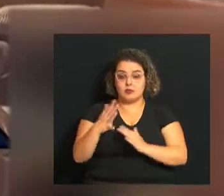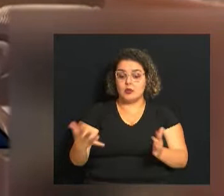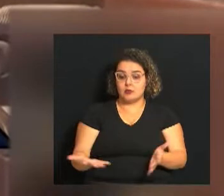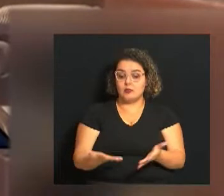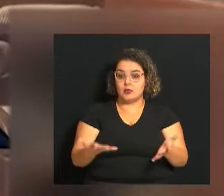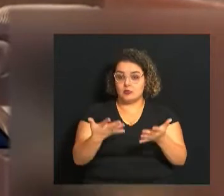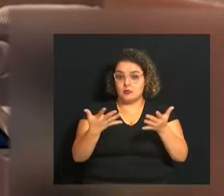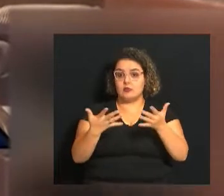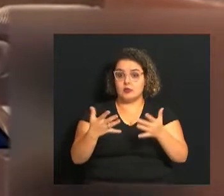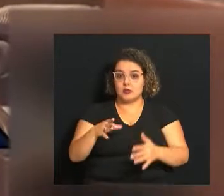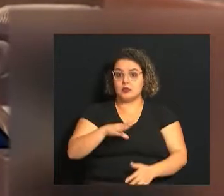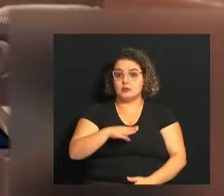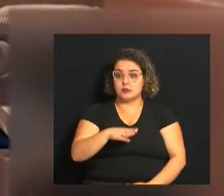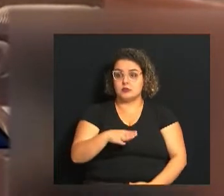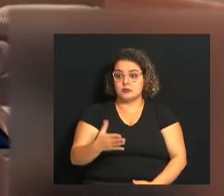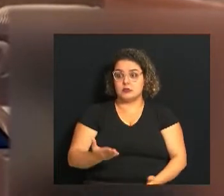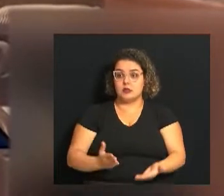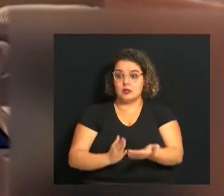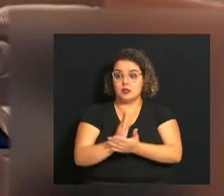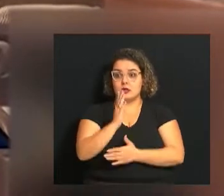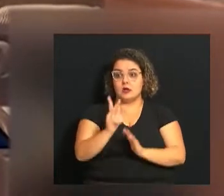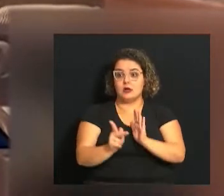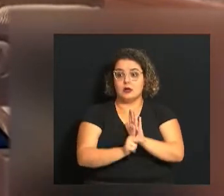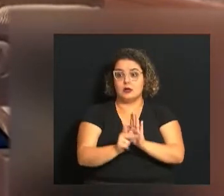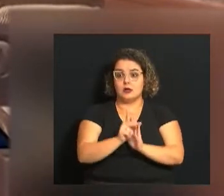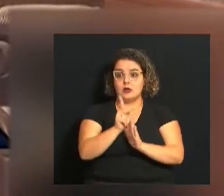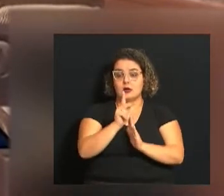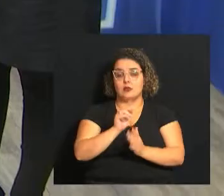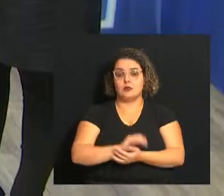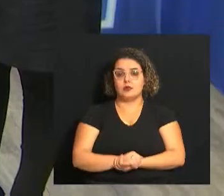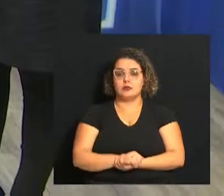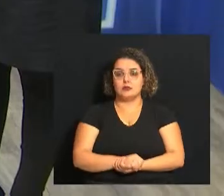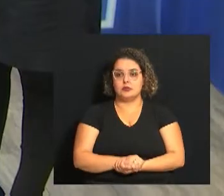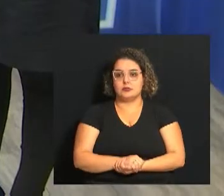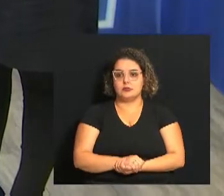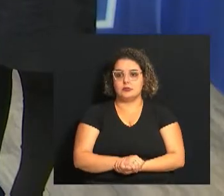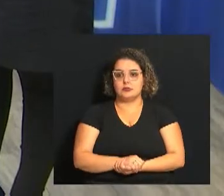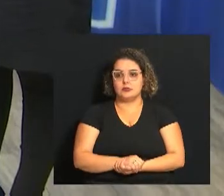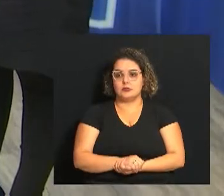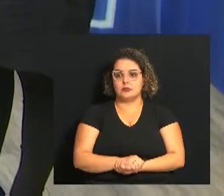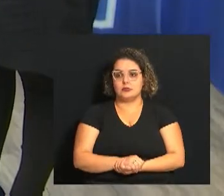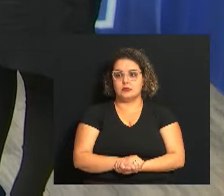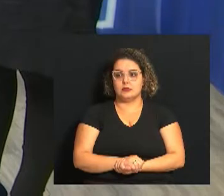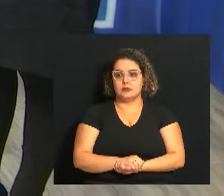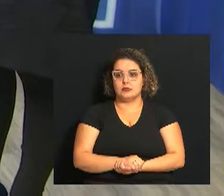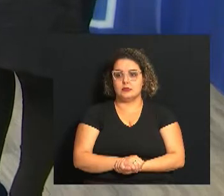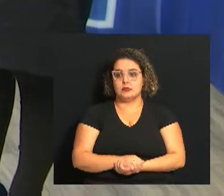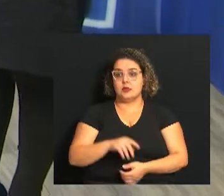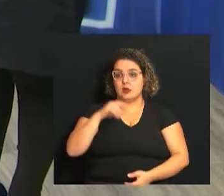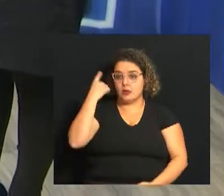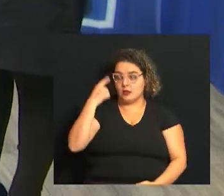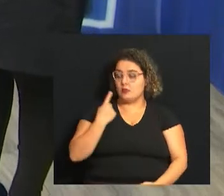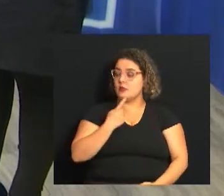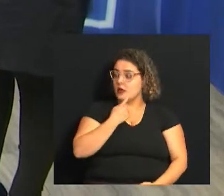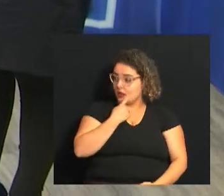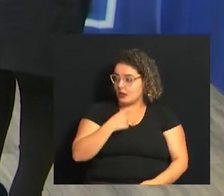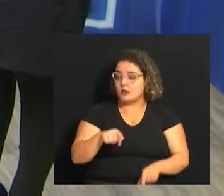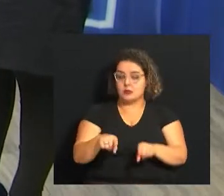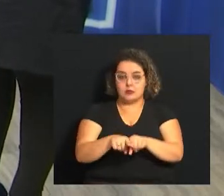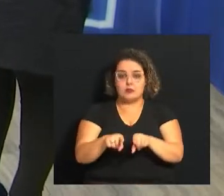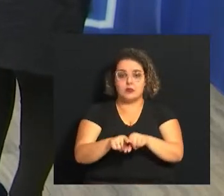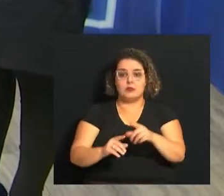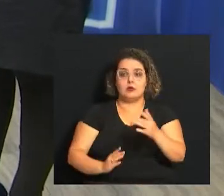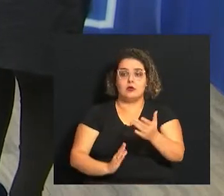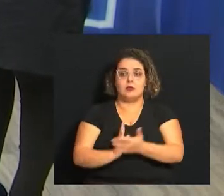cidade ao aprovar esse projeto. E Menabreu, também foi aprovado, só